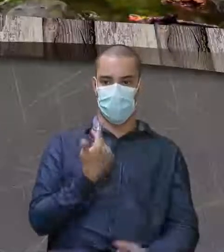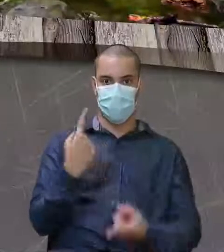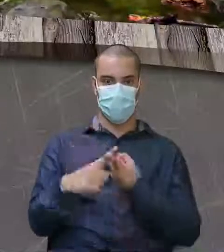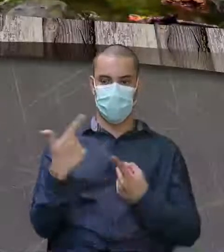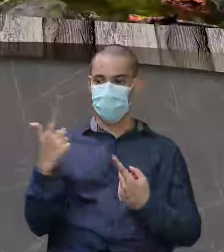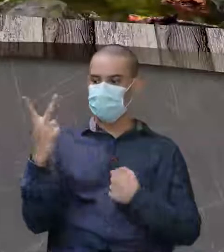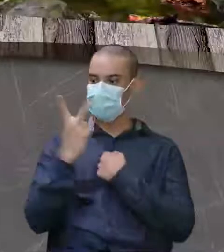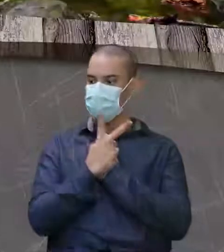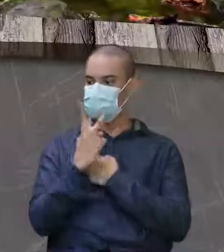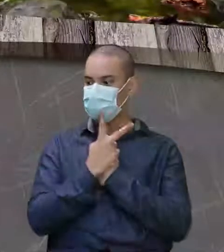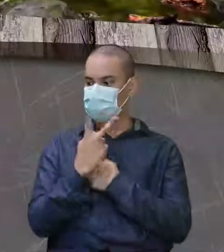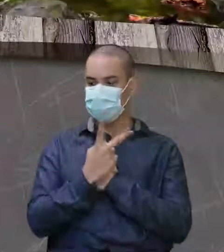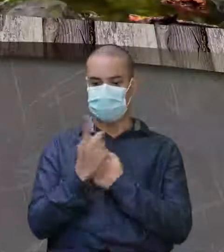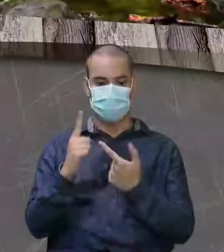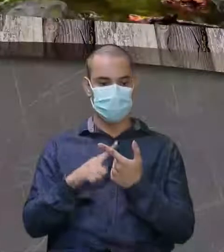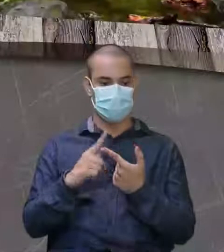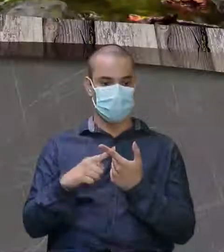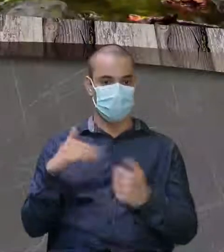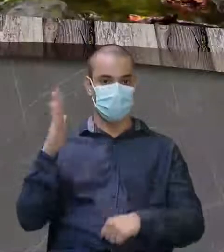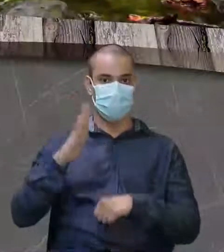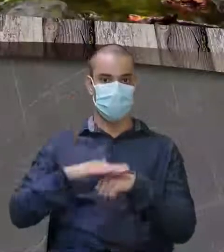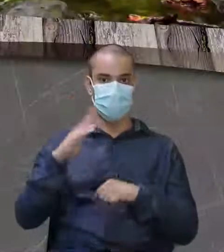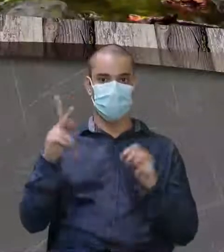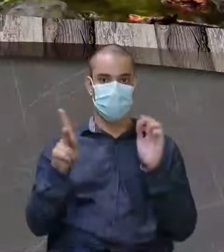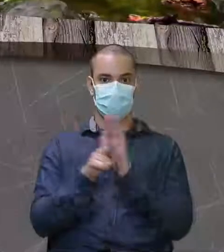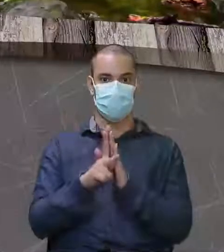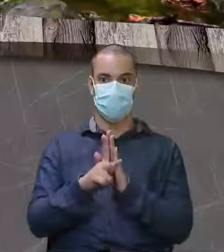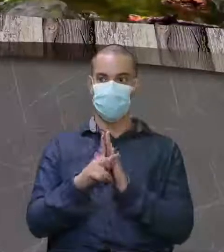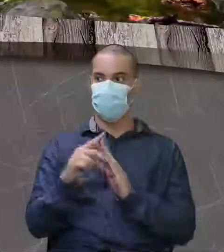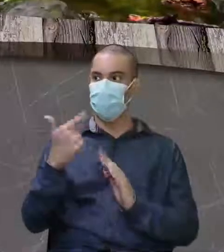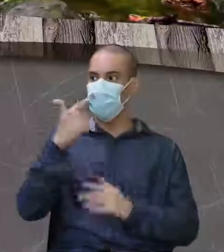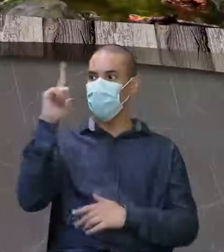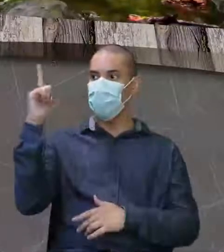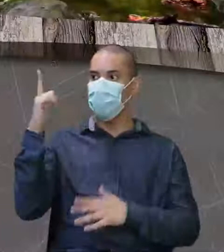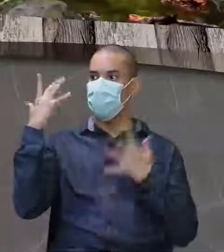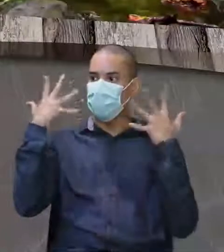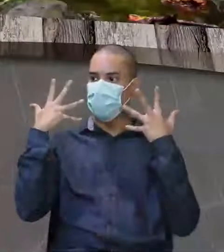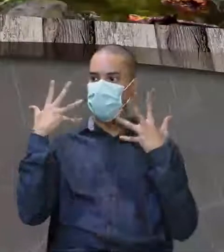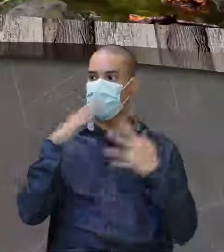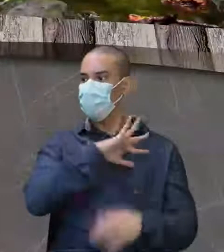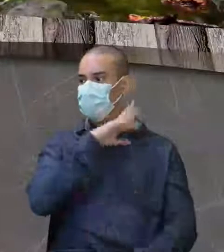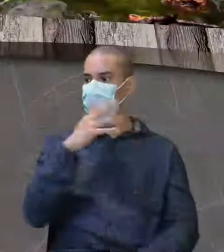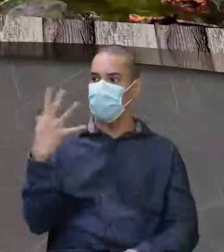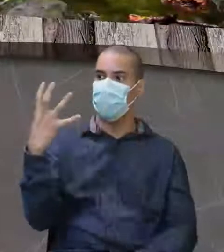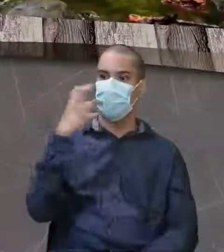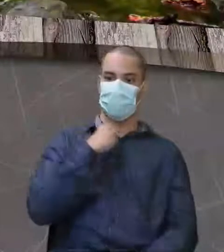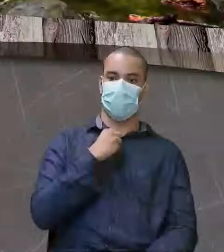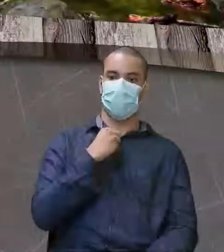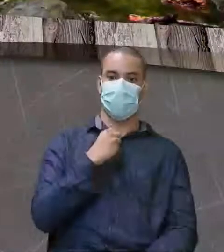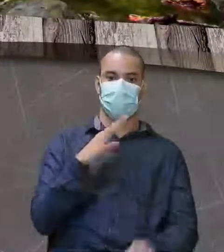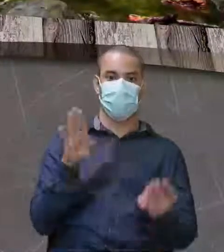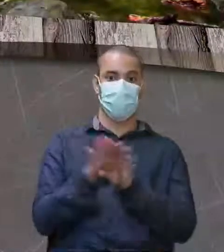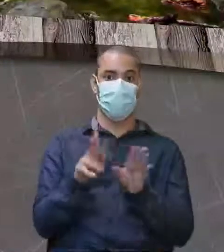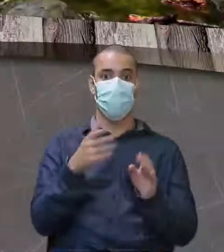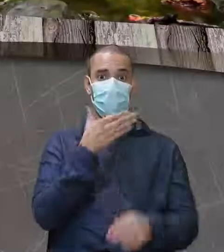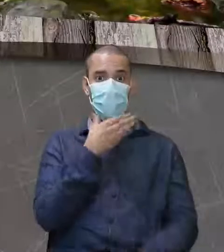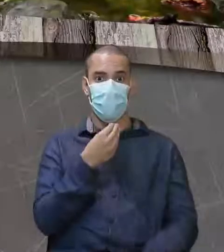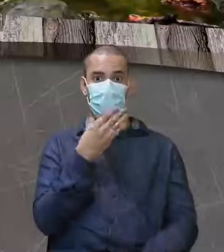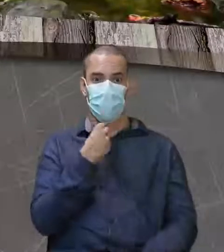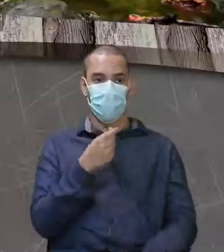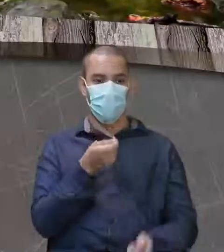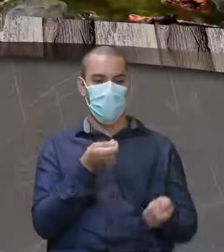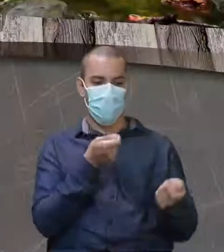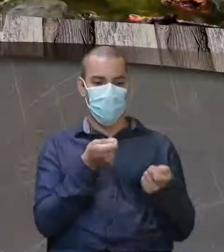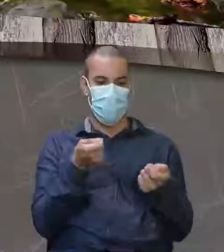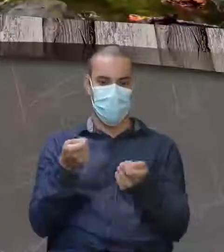sem proteção, ele fica mais sujeito à predação de outros animais e até mesmo do homem,